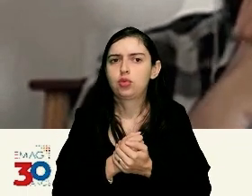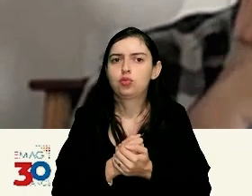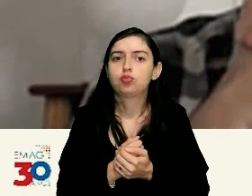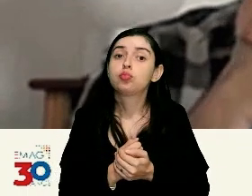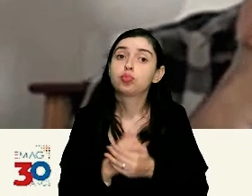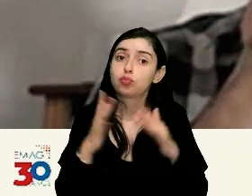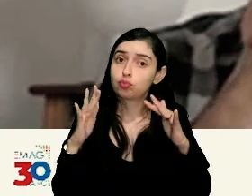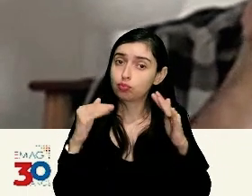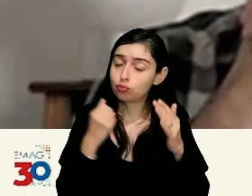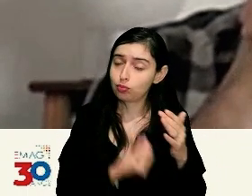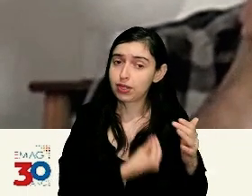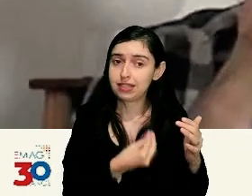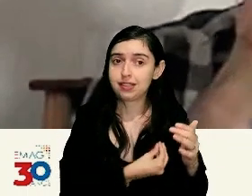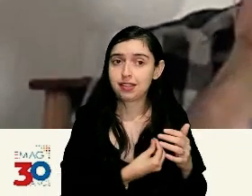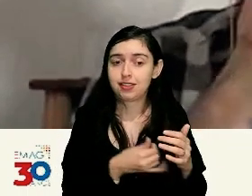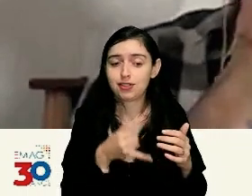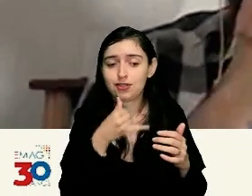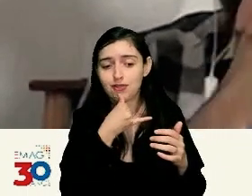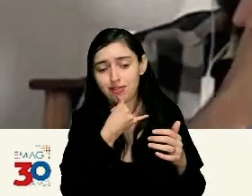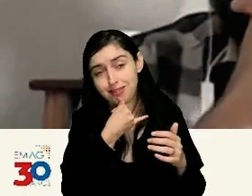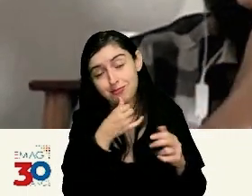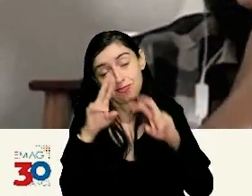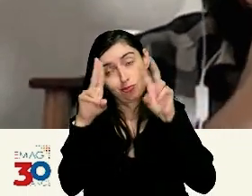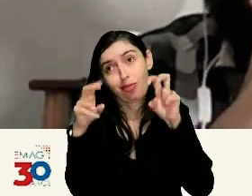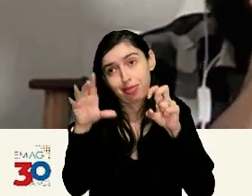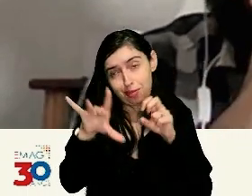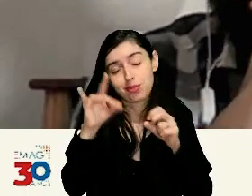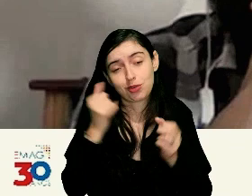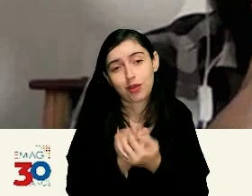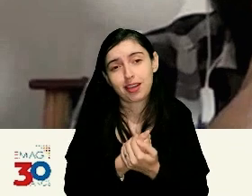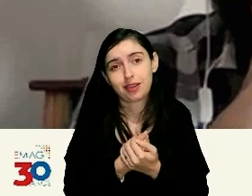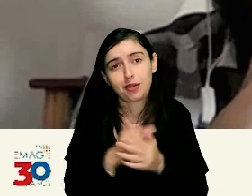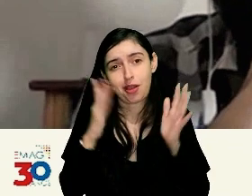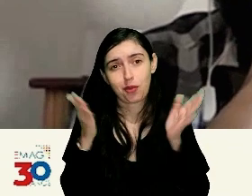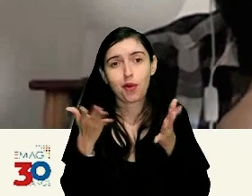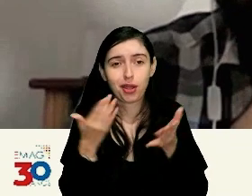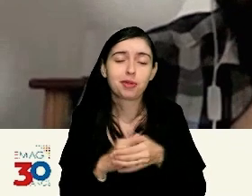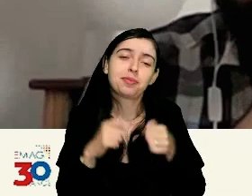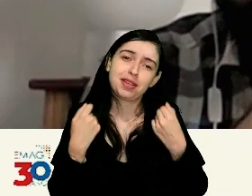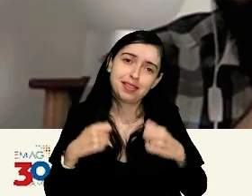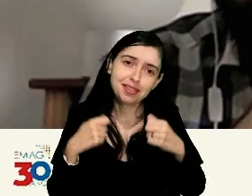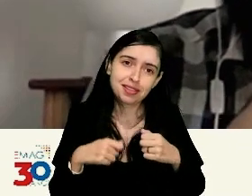vamos ter que usar esse termo. No atual momento, ainda vamos ter que usar esse termo.